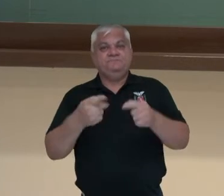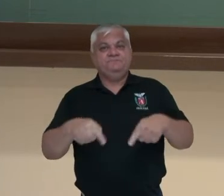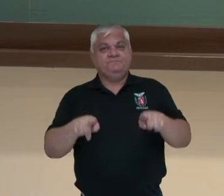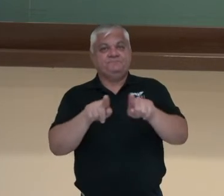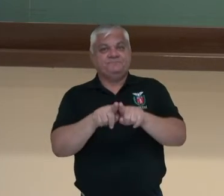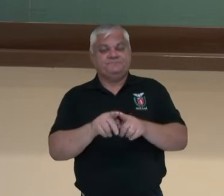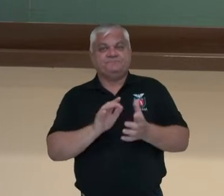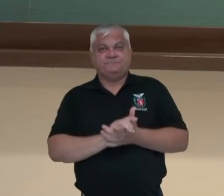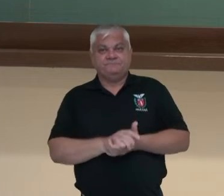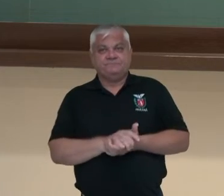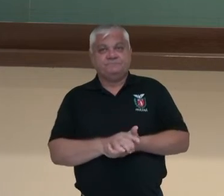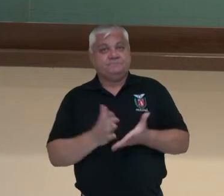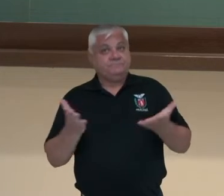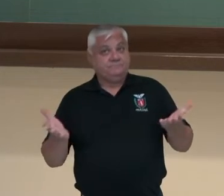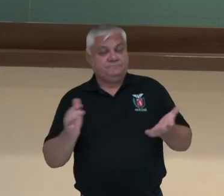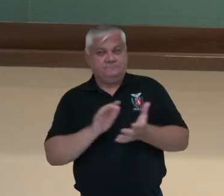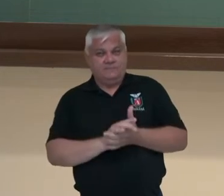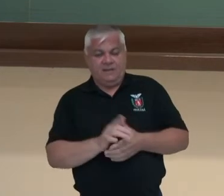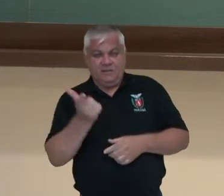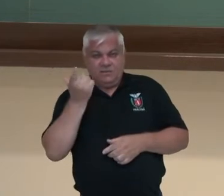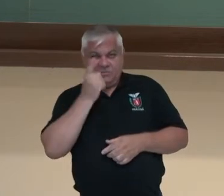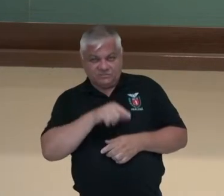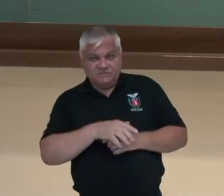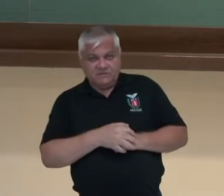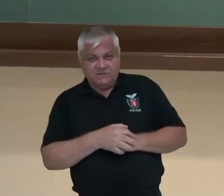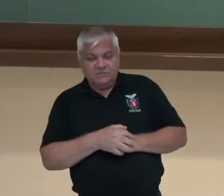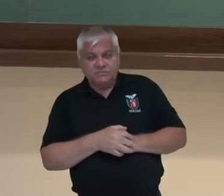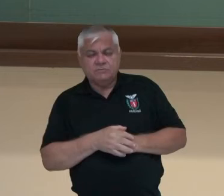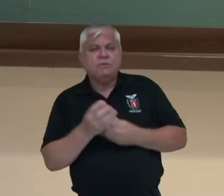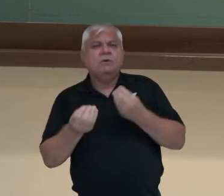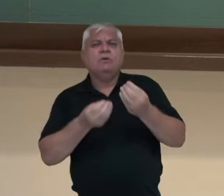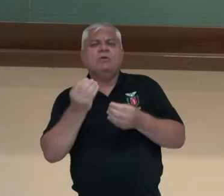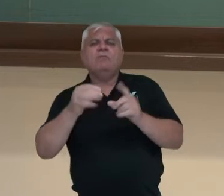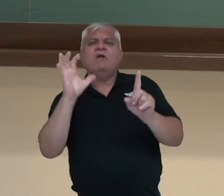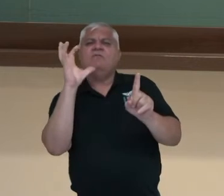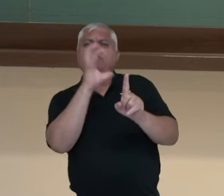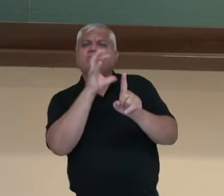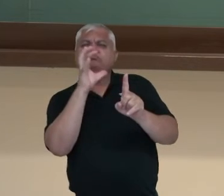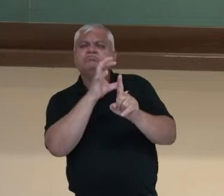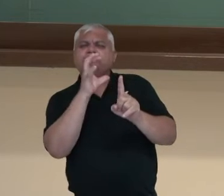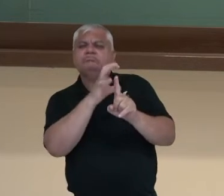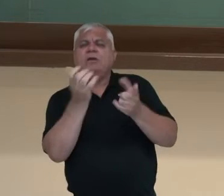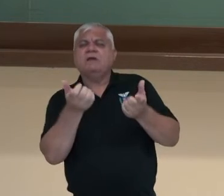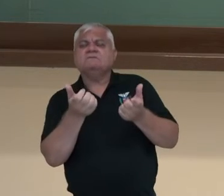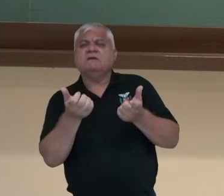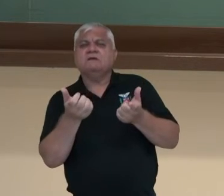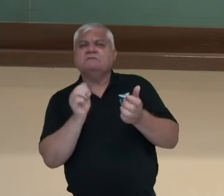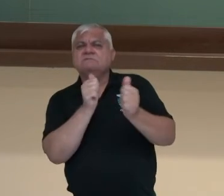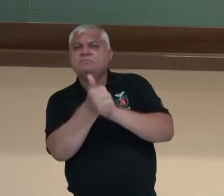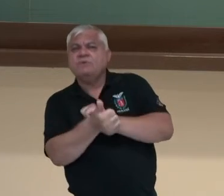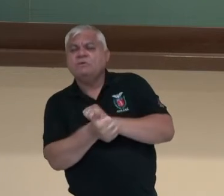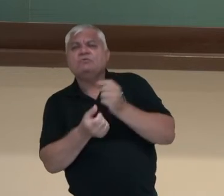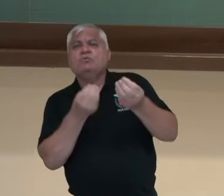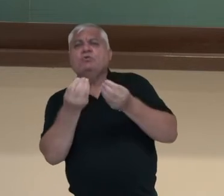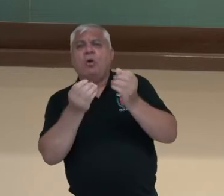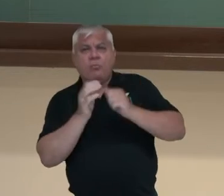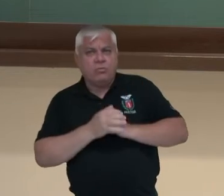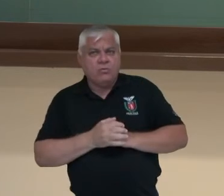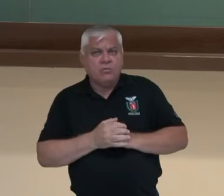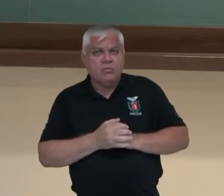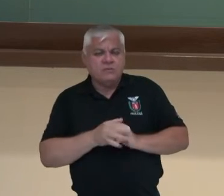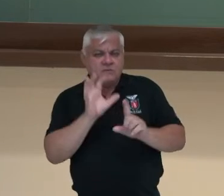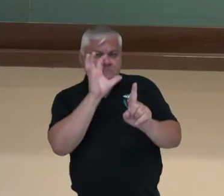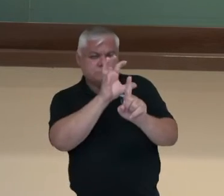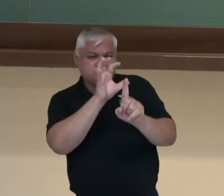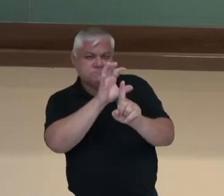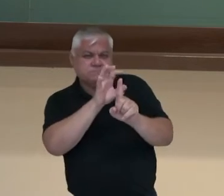Voltamos! E aí, estudantes, conseguiram? Qual a influência da Guerra Fria teve no esporte? O que vocês acharam que a gente estudou agora? Qual foi a influência da